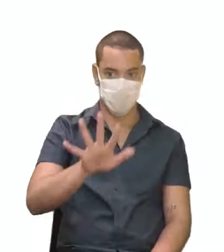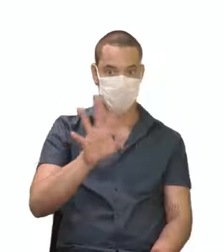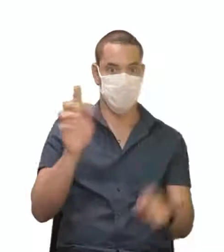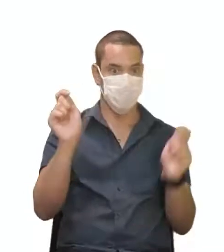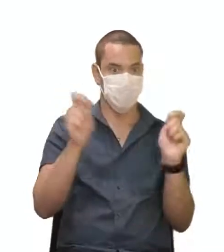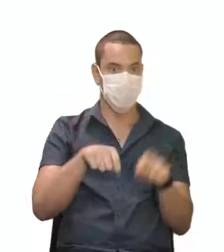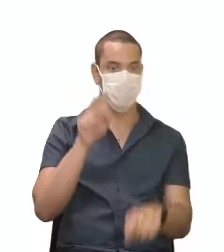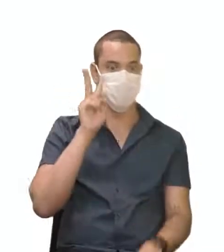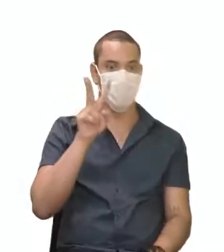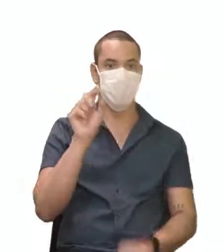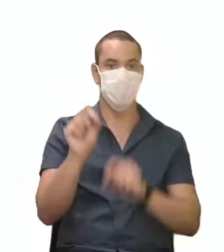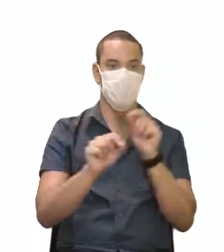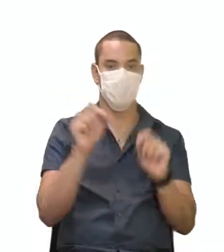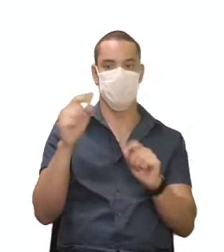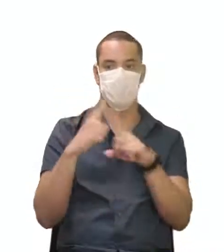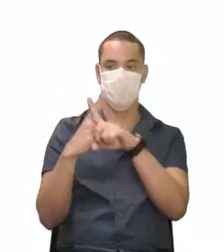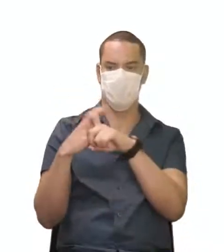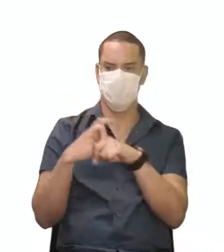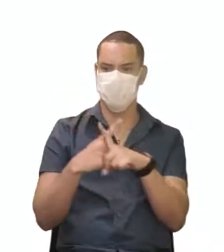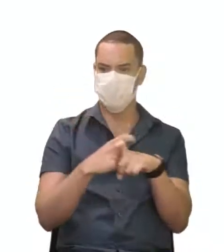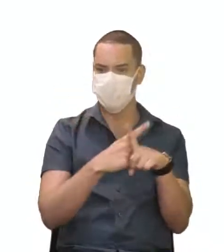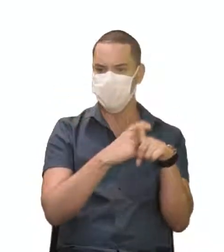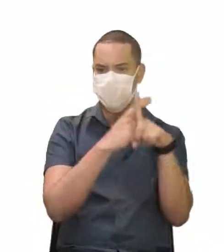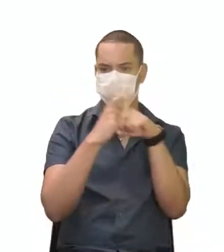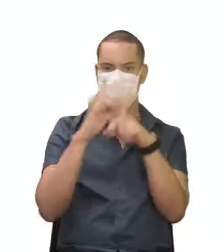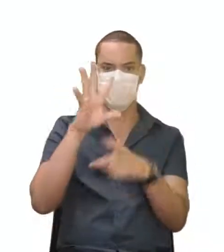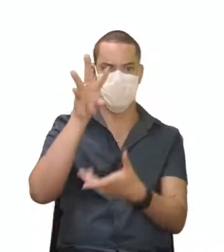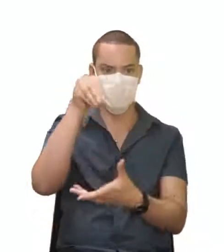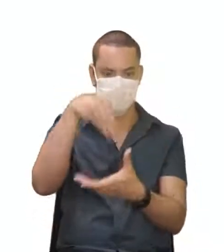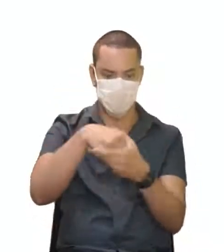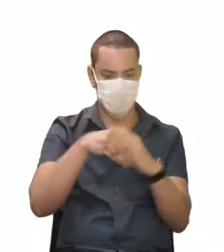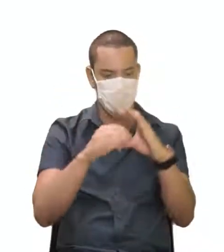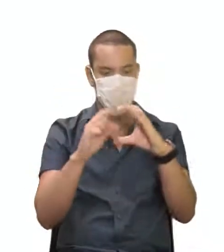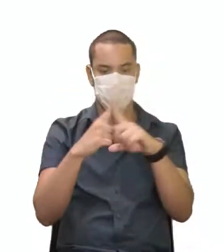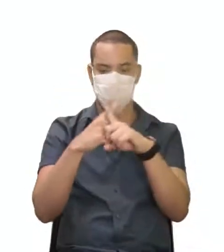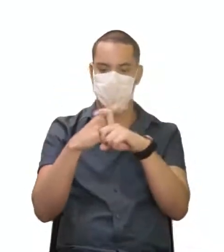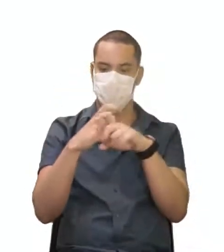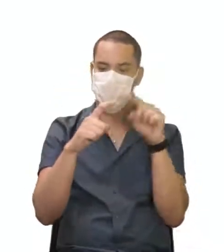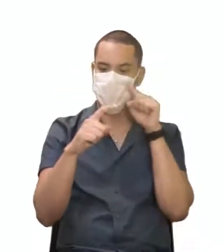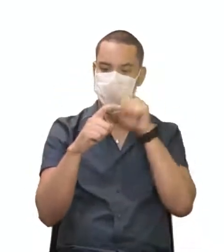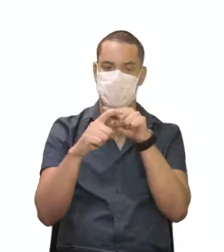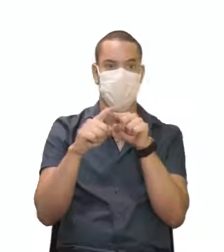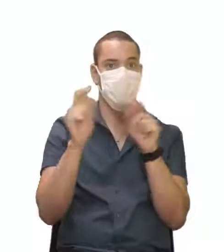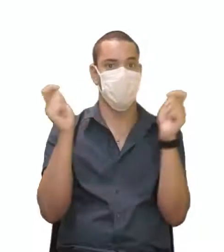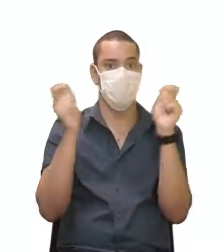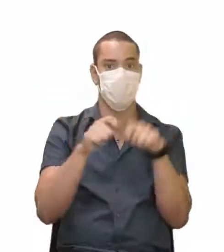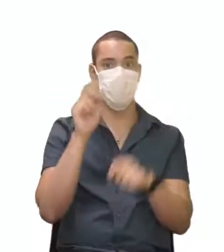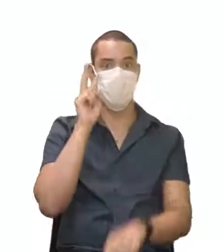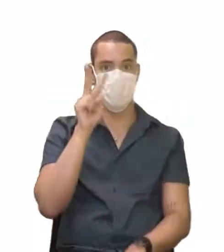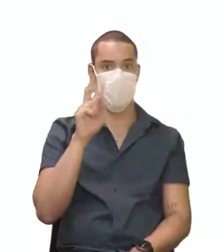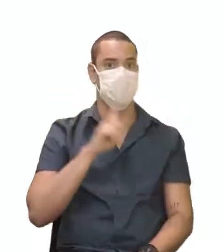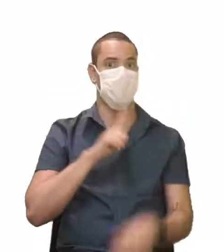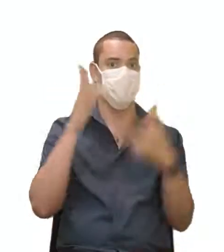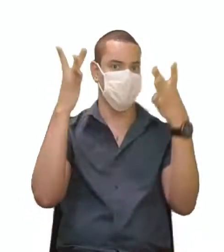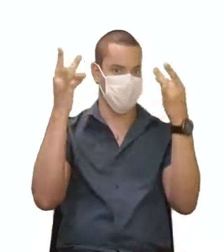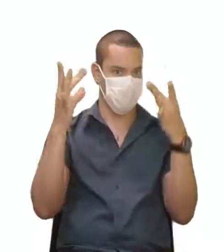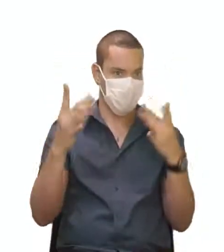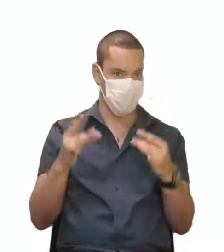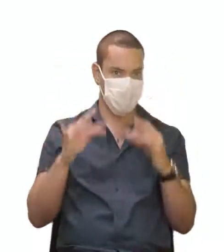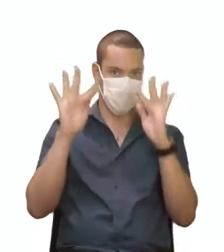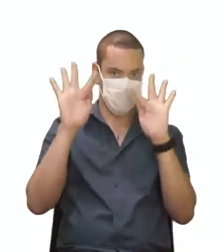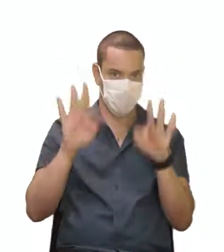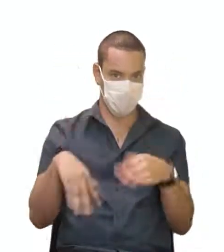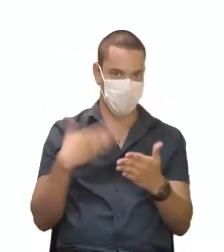os cromossomos condensados, alinhados bem no centro, bem no meio, tá? Aí tem um detalhe que eu vou falar mais para o